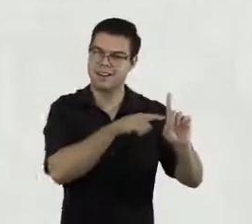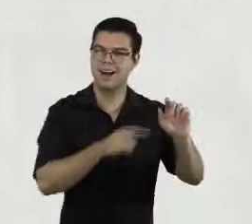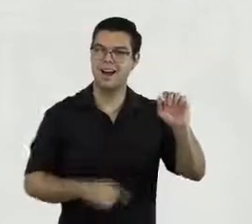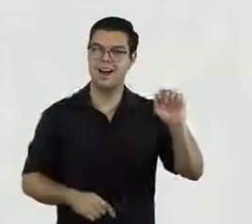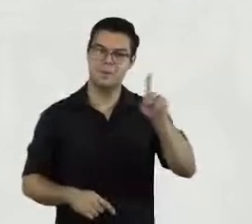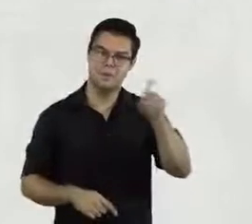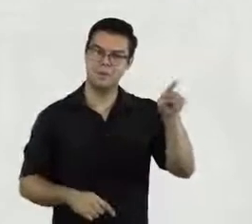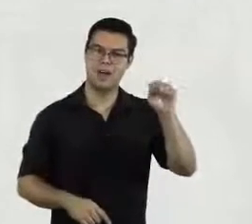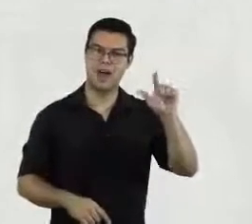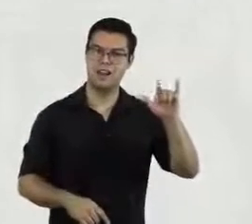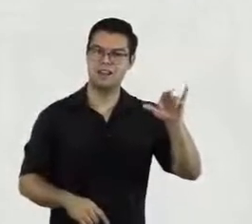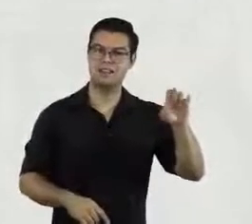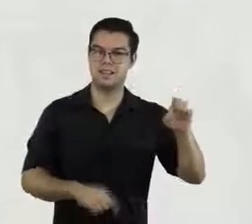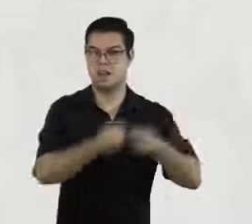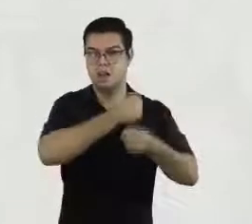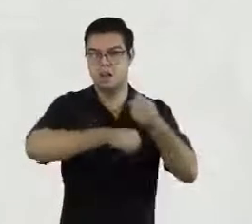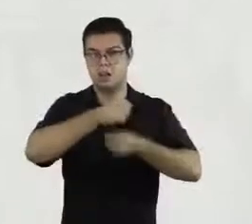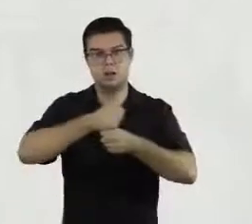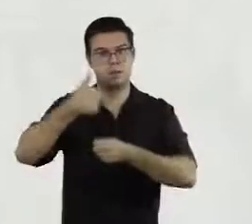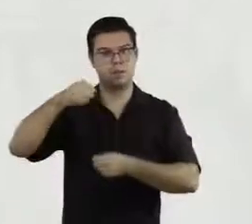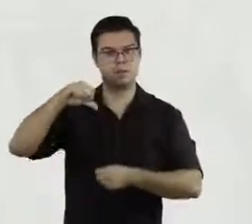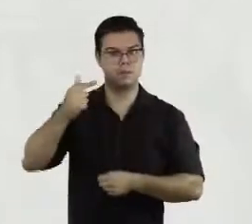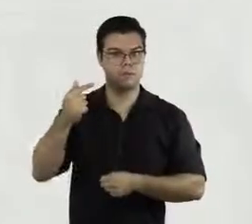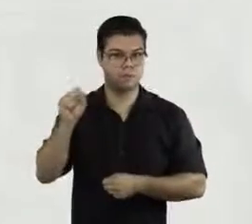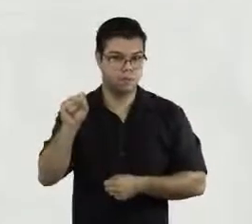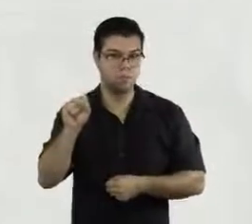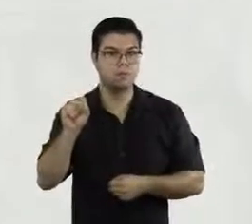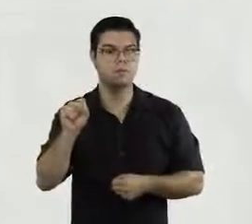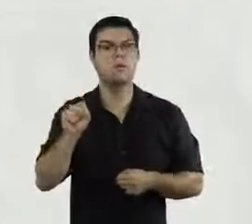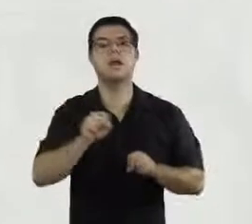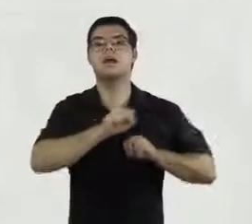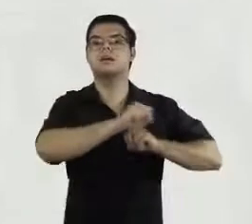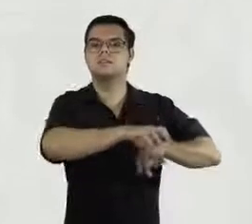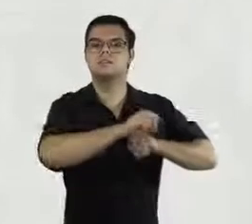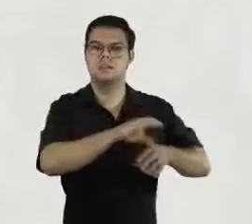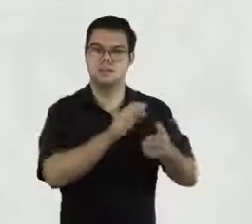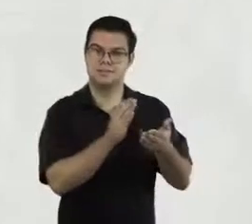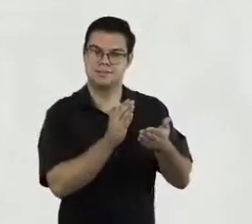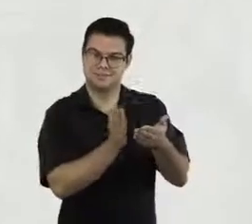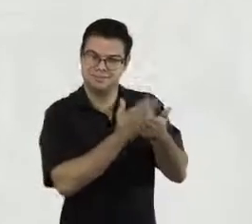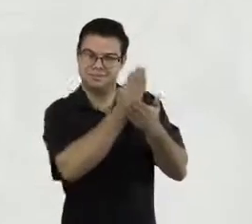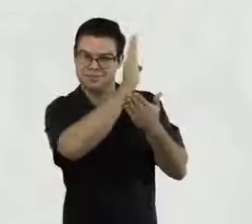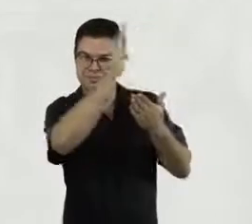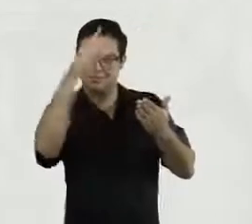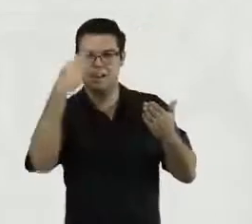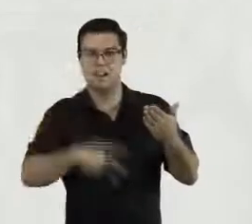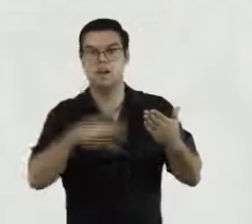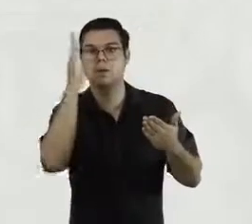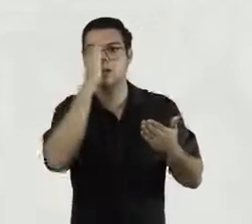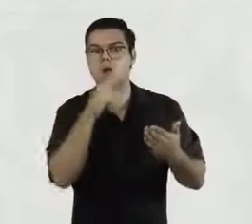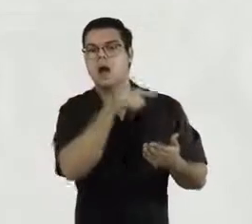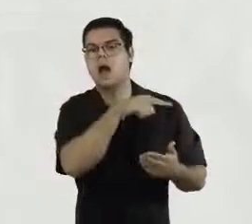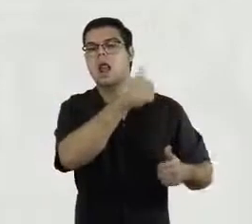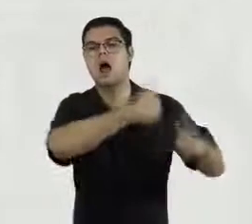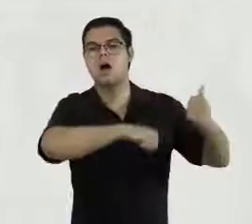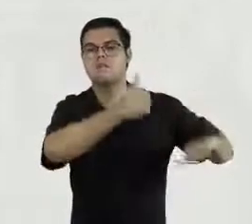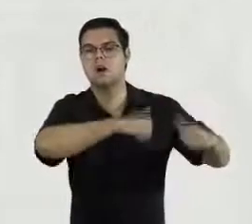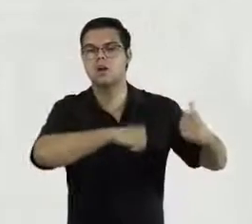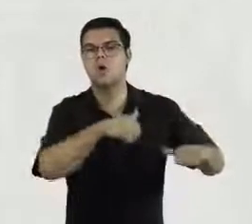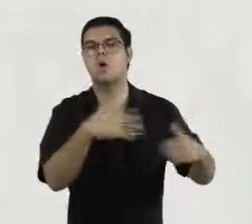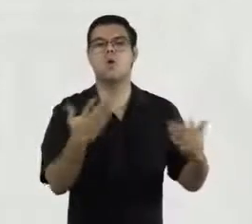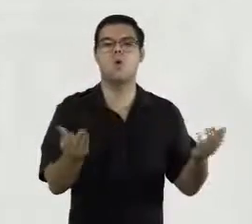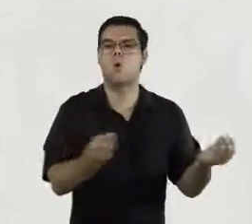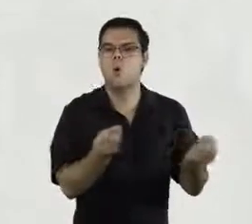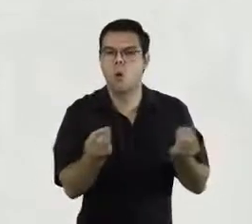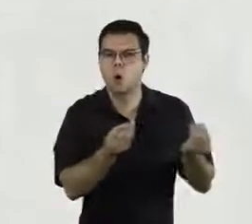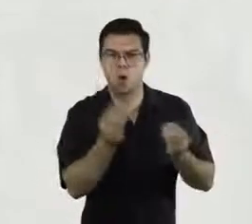Figueiredo, em 78, sobre o ensino da biblioteconomia no Brasil, do qual ela avaliou o status quo das escolas